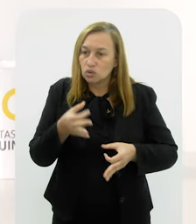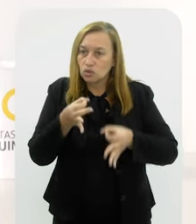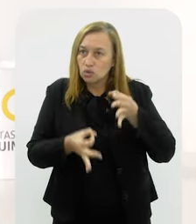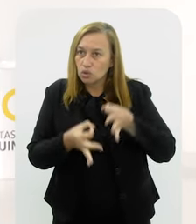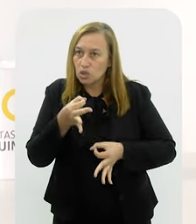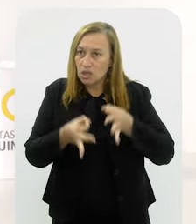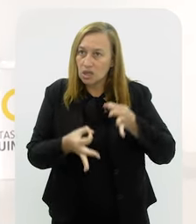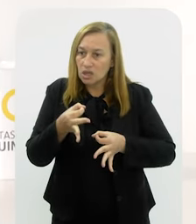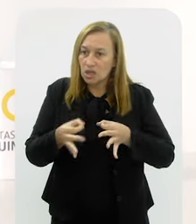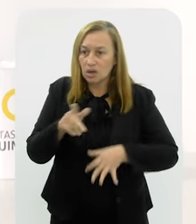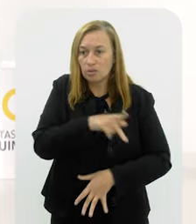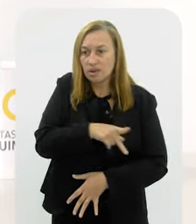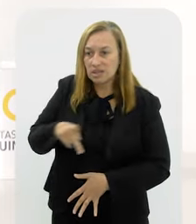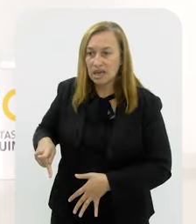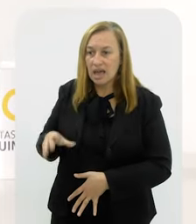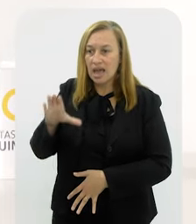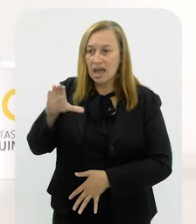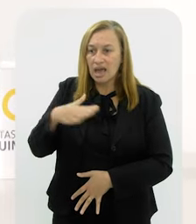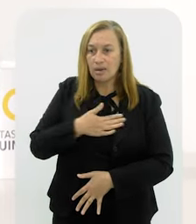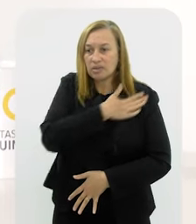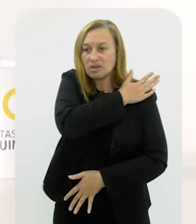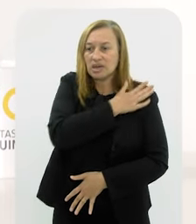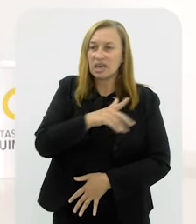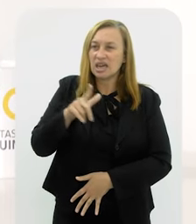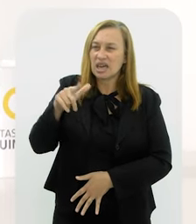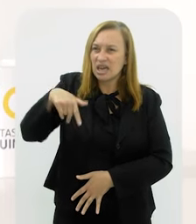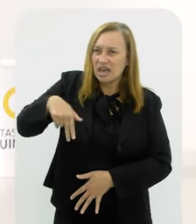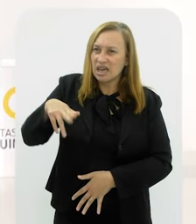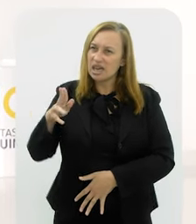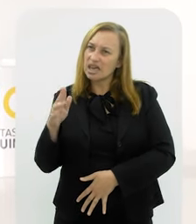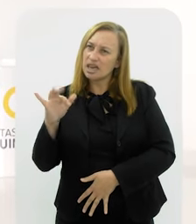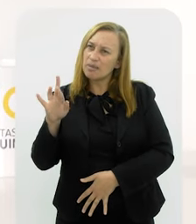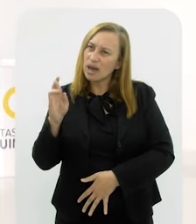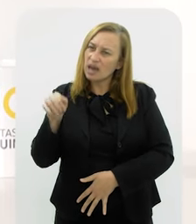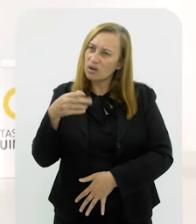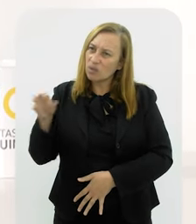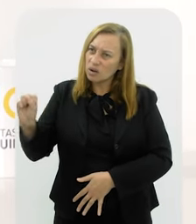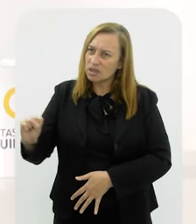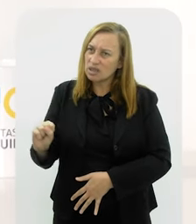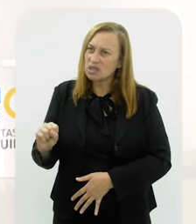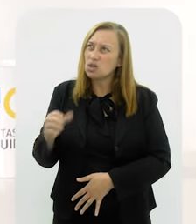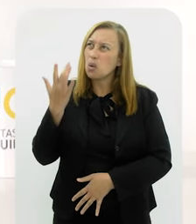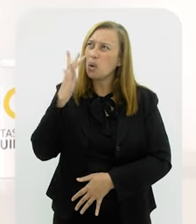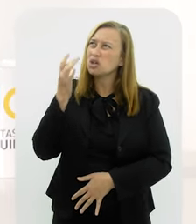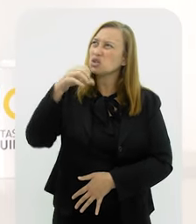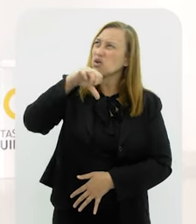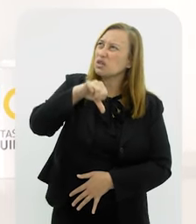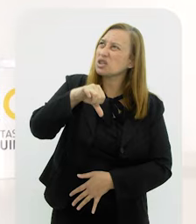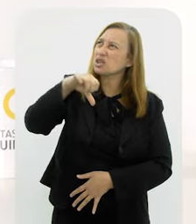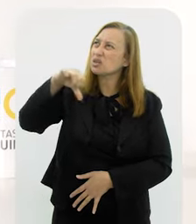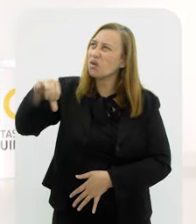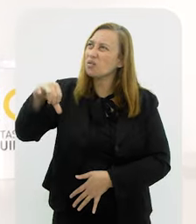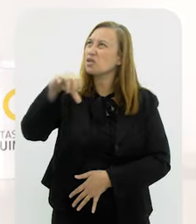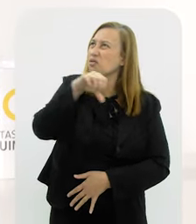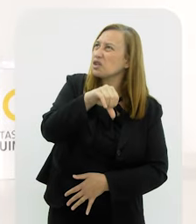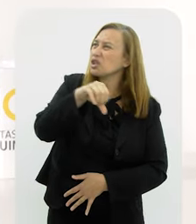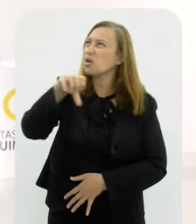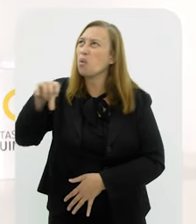jogador, uhum. E o presidente era o Capitão Guimarães. Sim. Isso foi... 99,